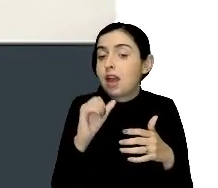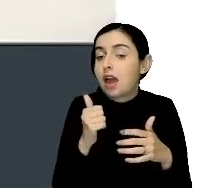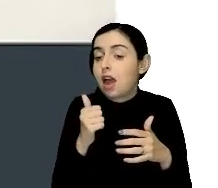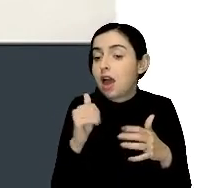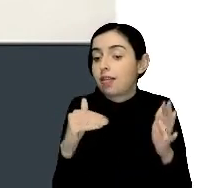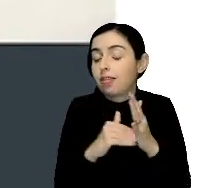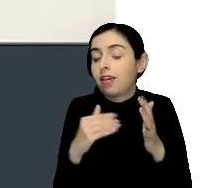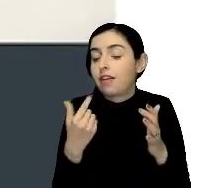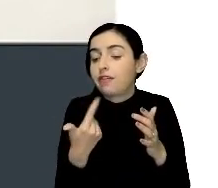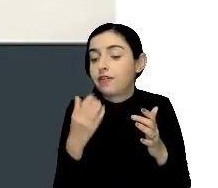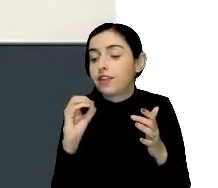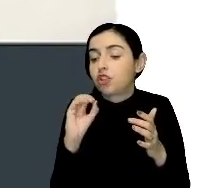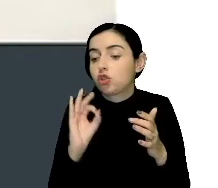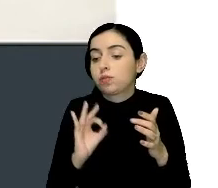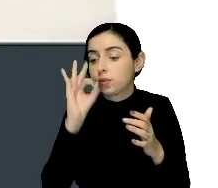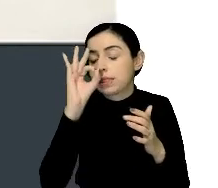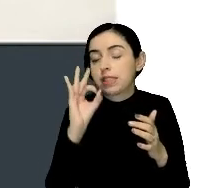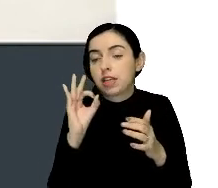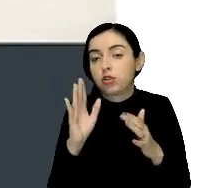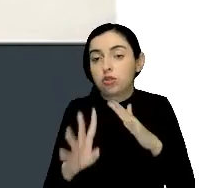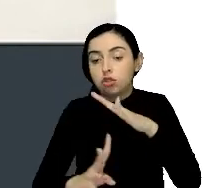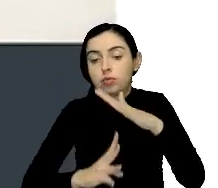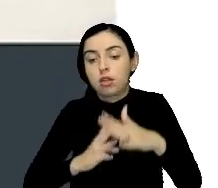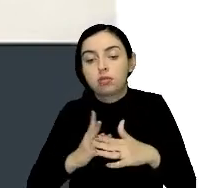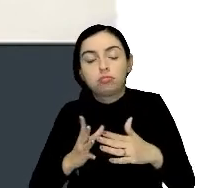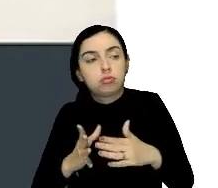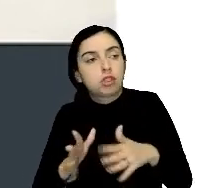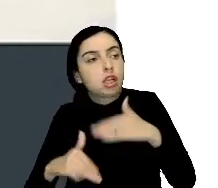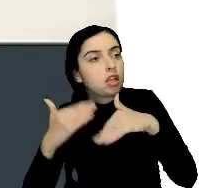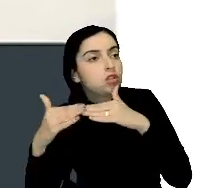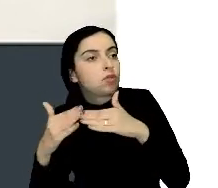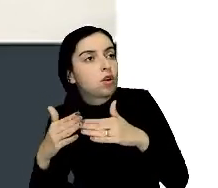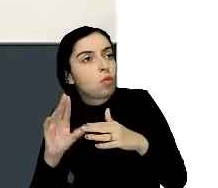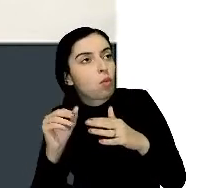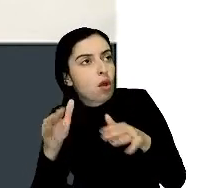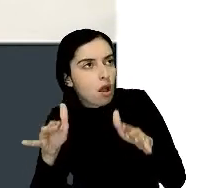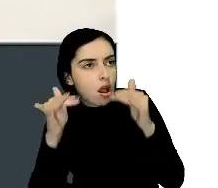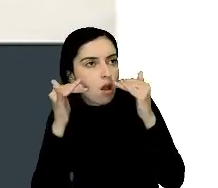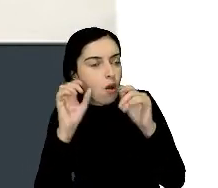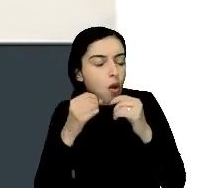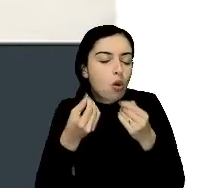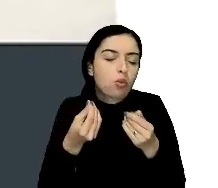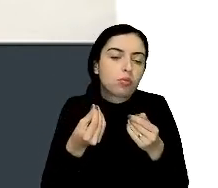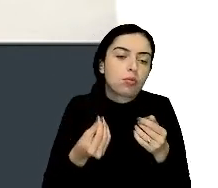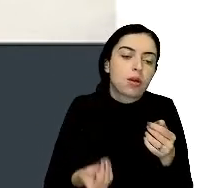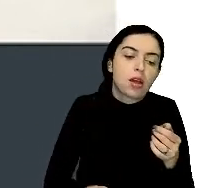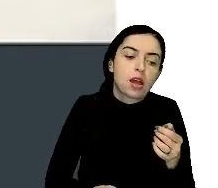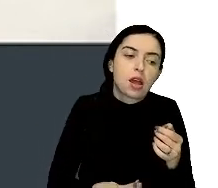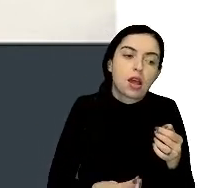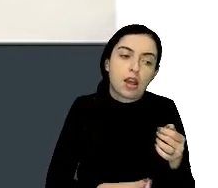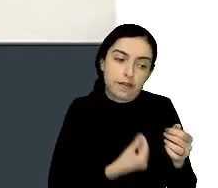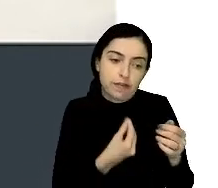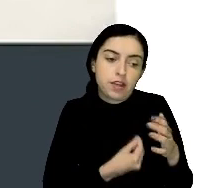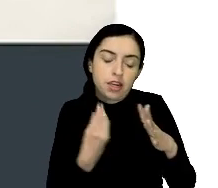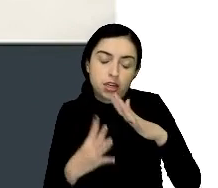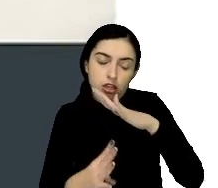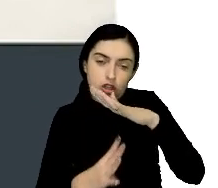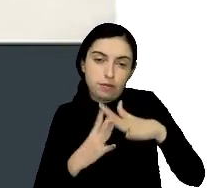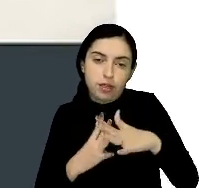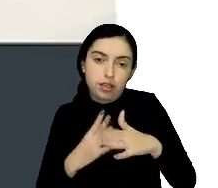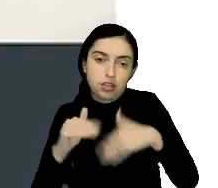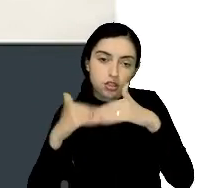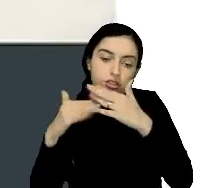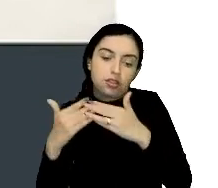pode dizer, porque ele é desenvolvido, ele atrai imigrantes, ou por conta da presença dos migrantes ele se desenvolveu. Aí a gente tem a questão do